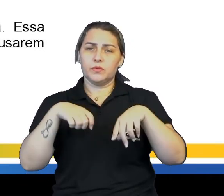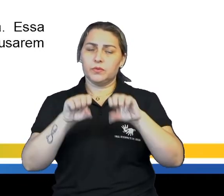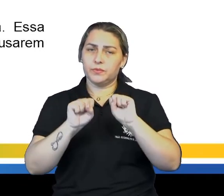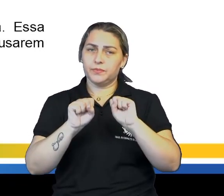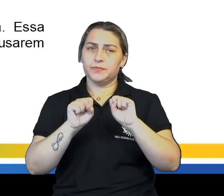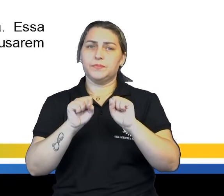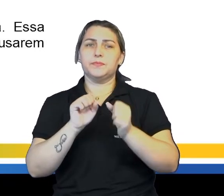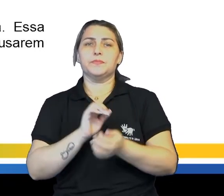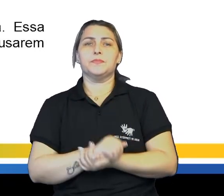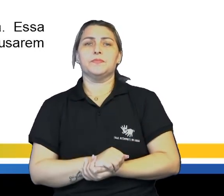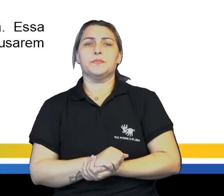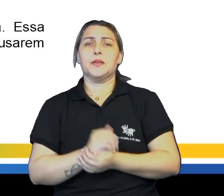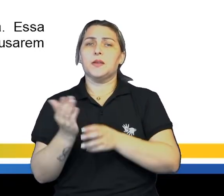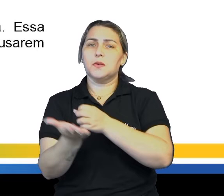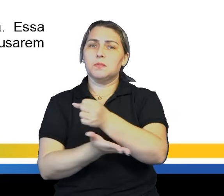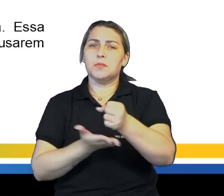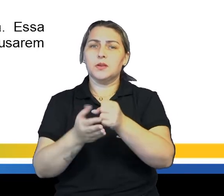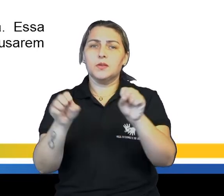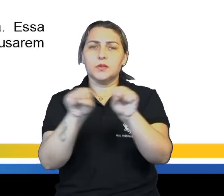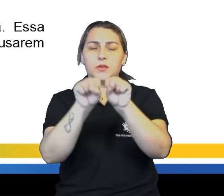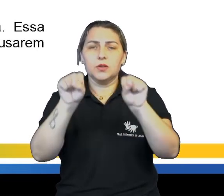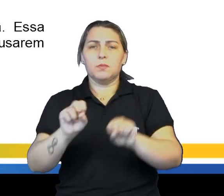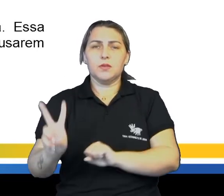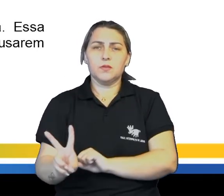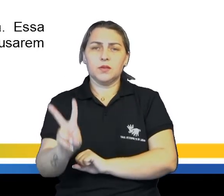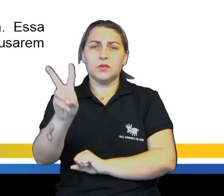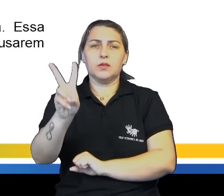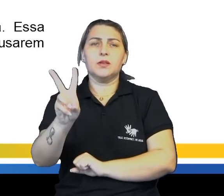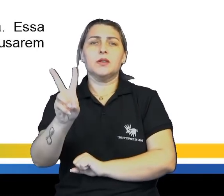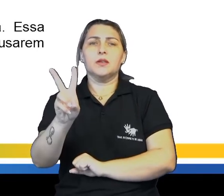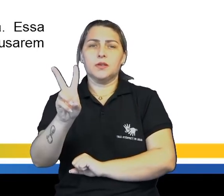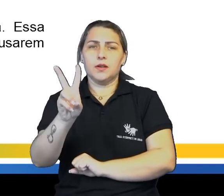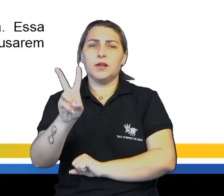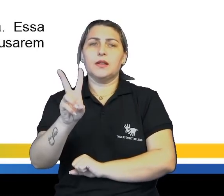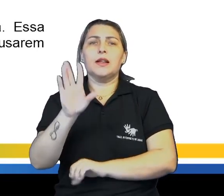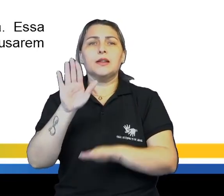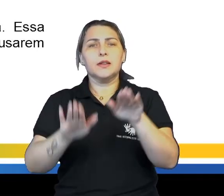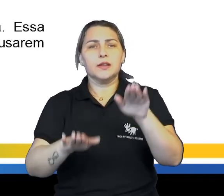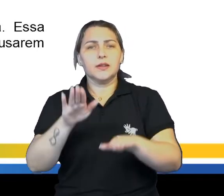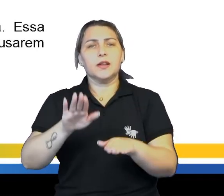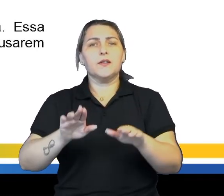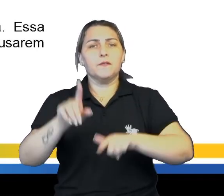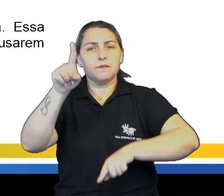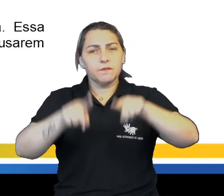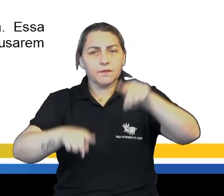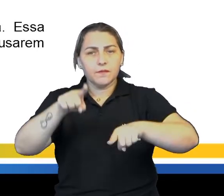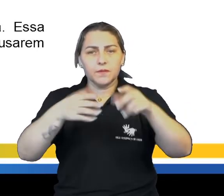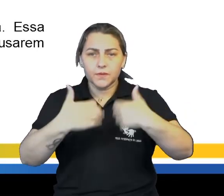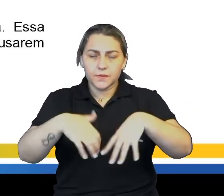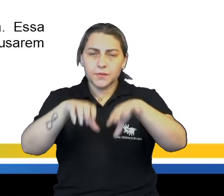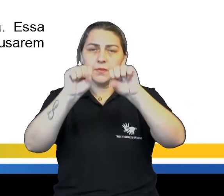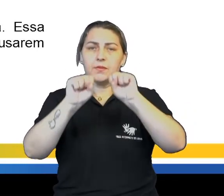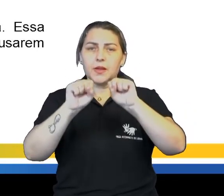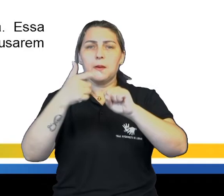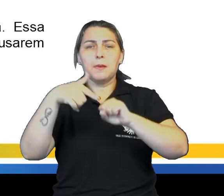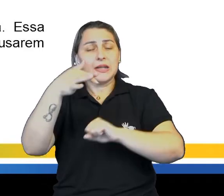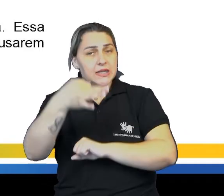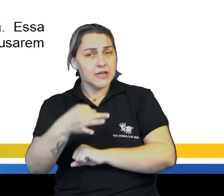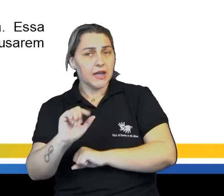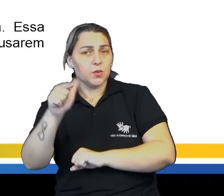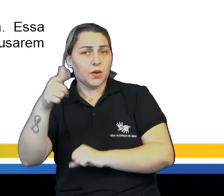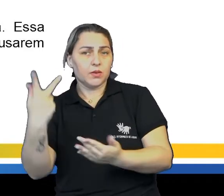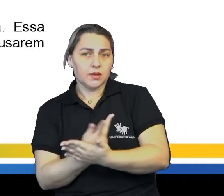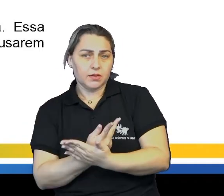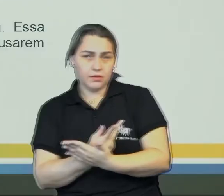um preconceito que se baseia no sistema de valores, que afirma que determinadas variedades linguísticas são mais corretas do